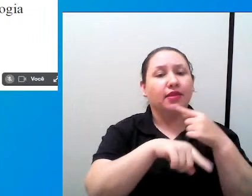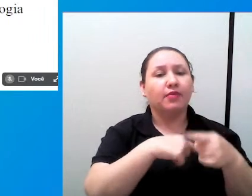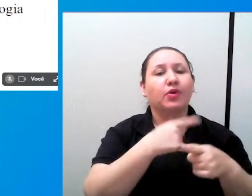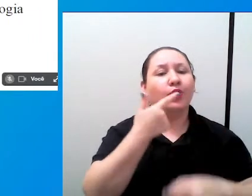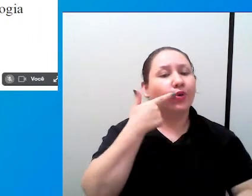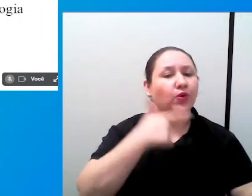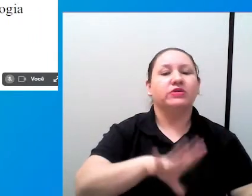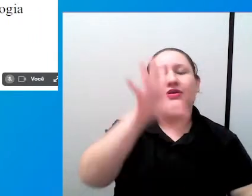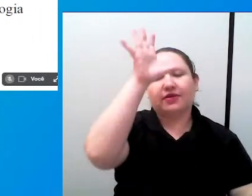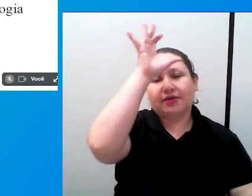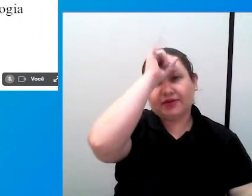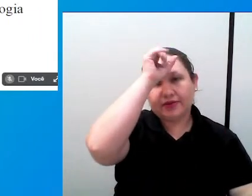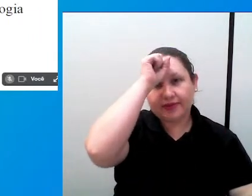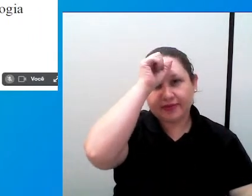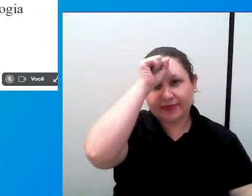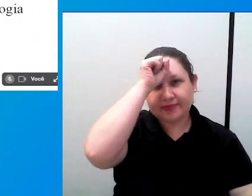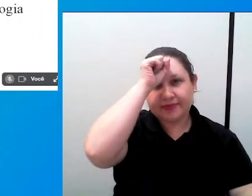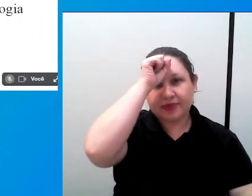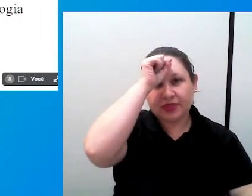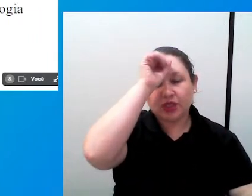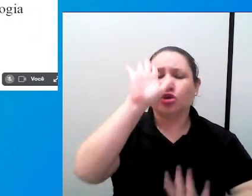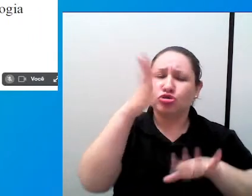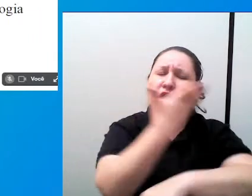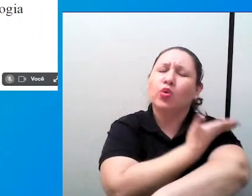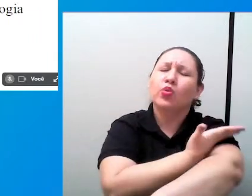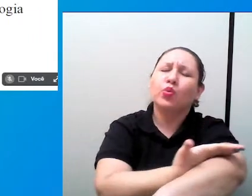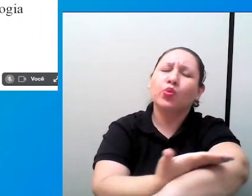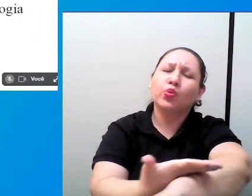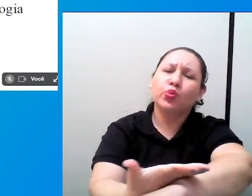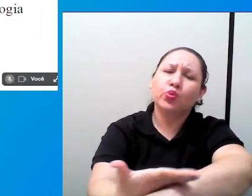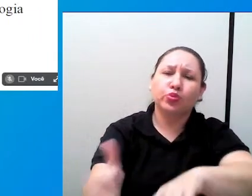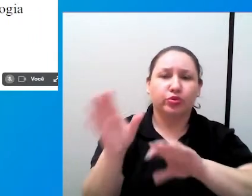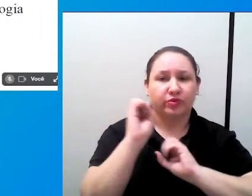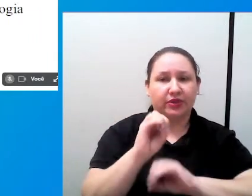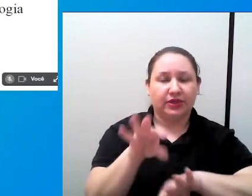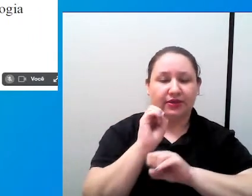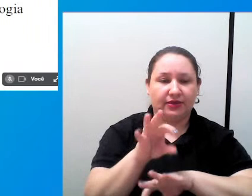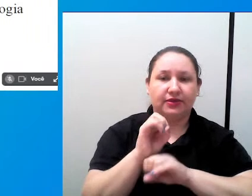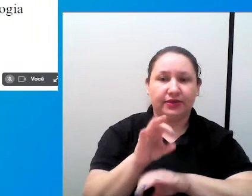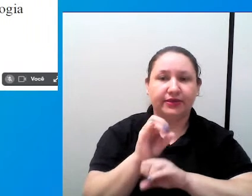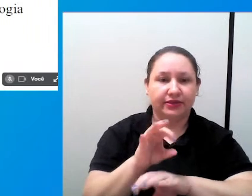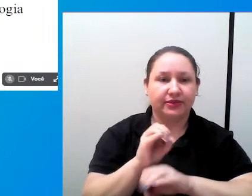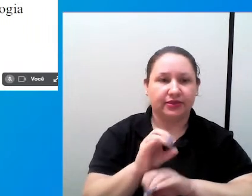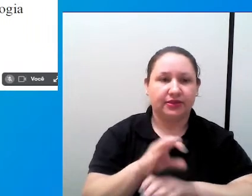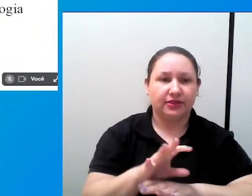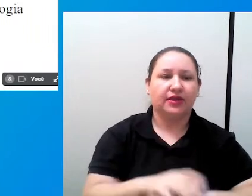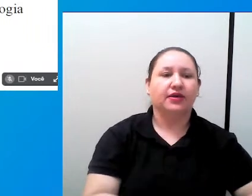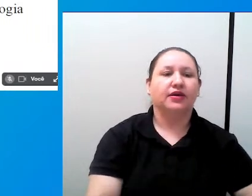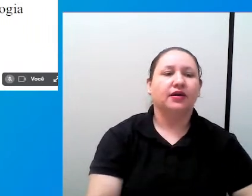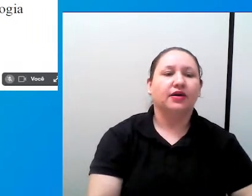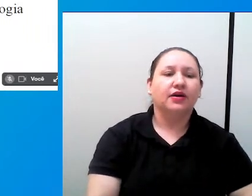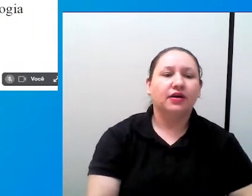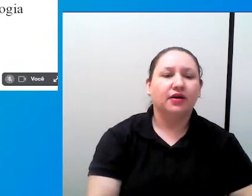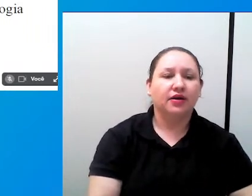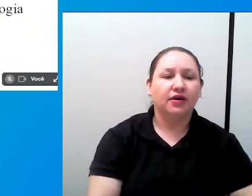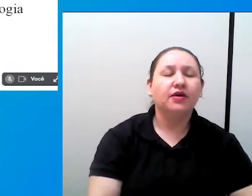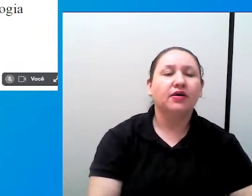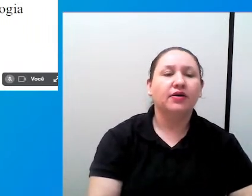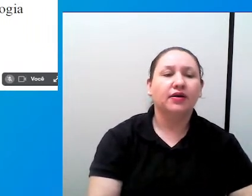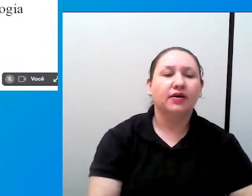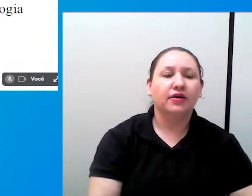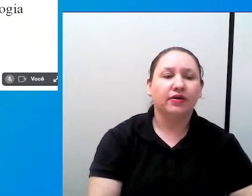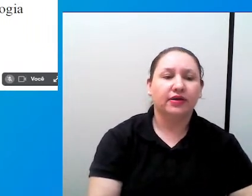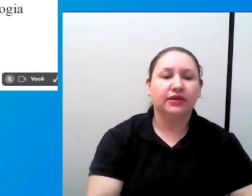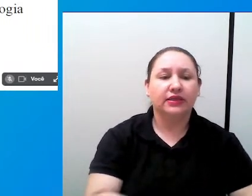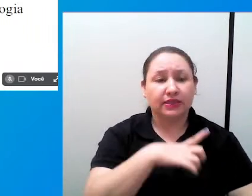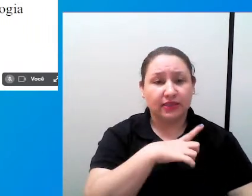ressignificação da relação entre educação básica e educação superior. Tem que significar dizer que um não está acima do outro,